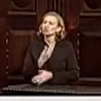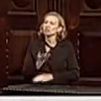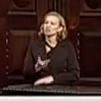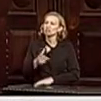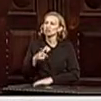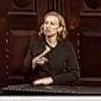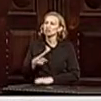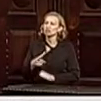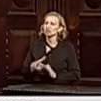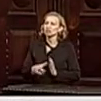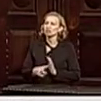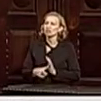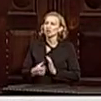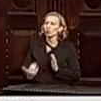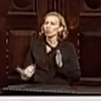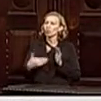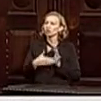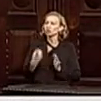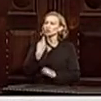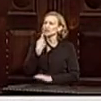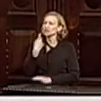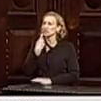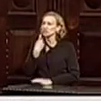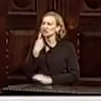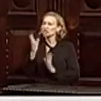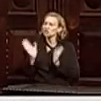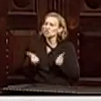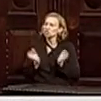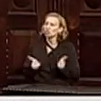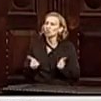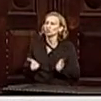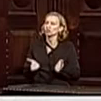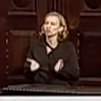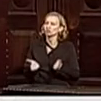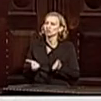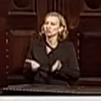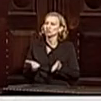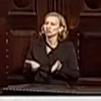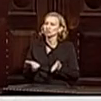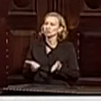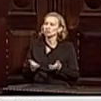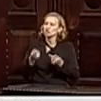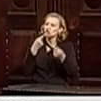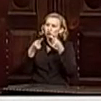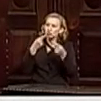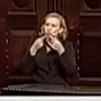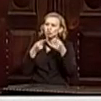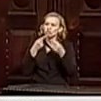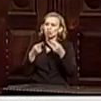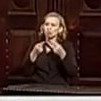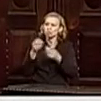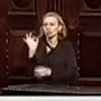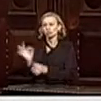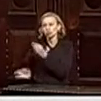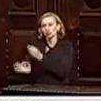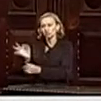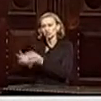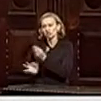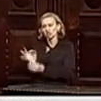na sessão de sexta-feira, que hoje encontra-se em discussão na Justiça por